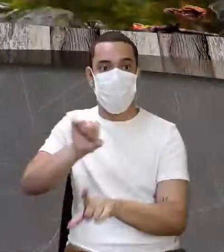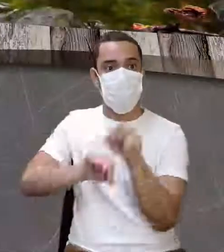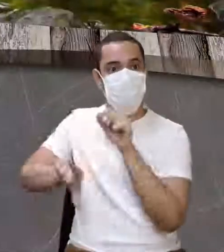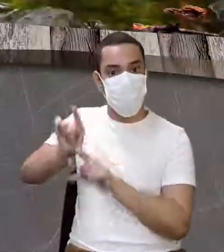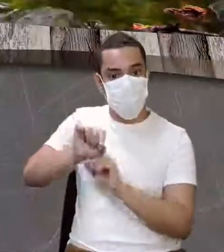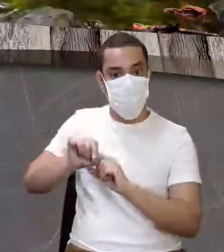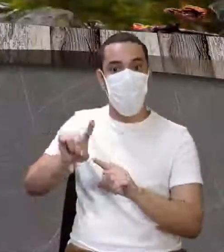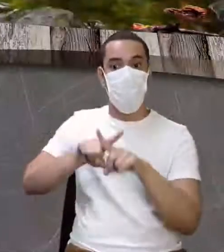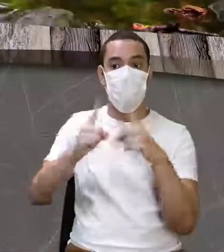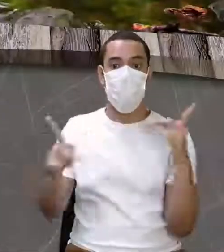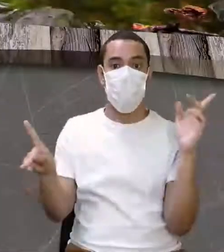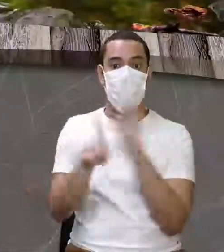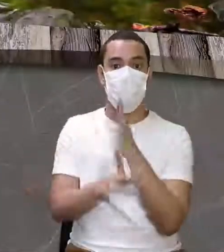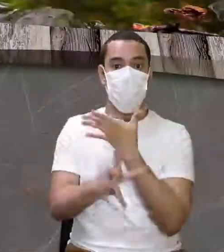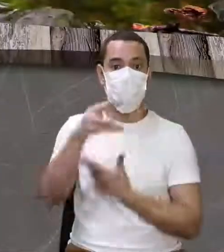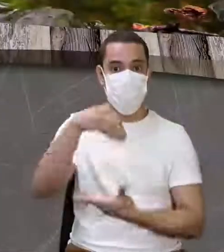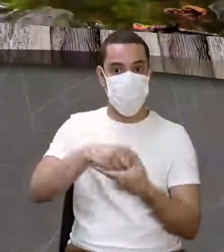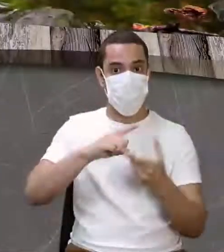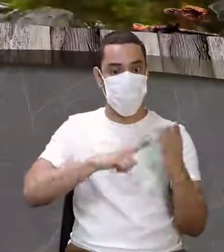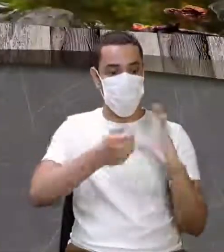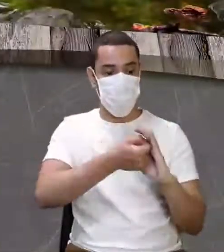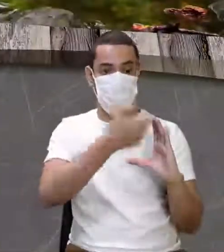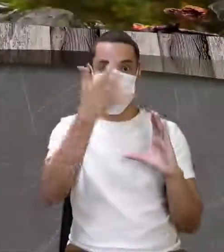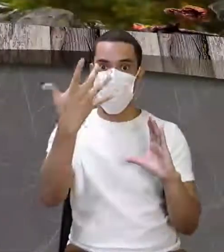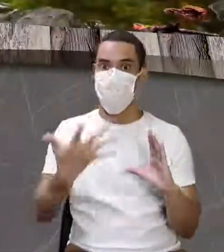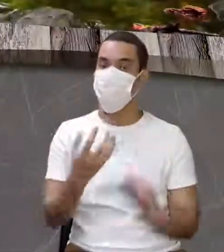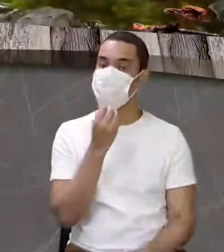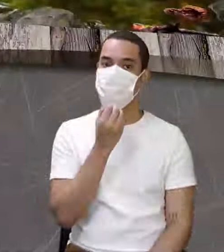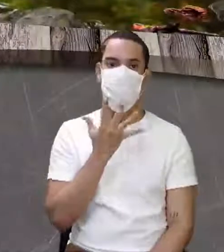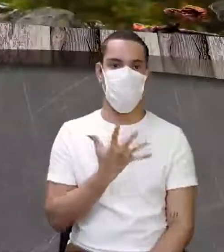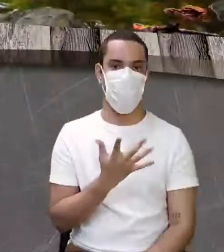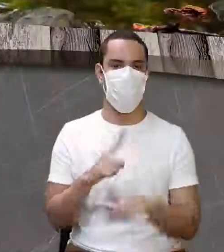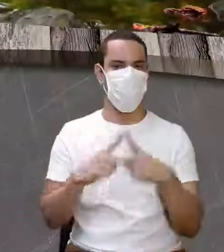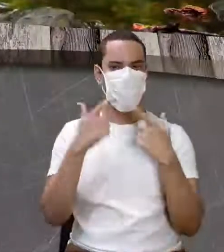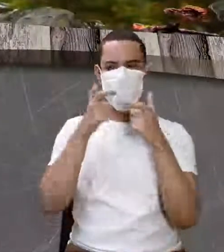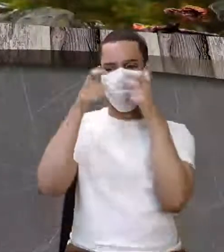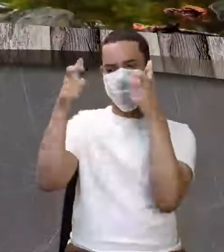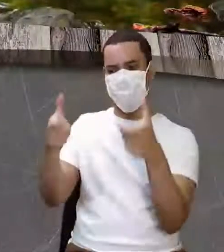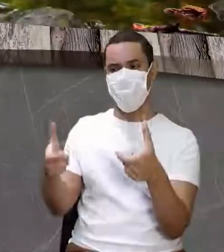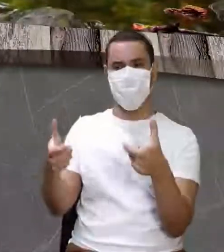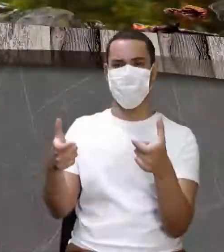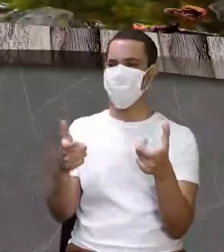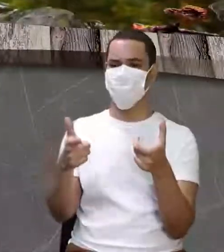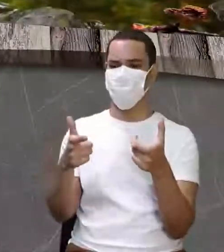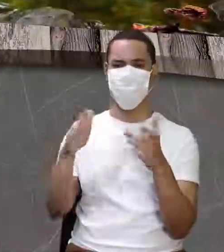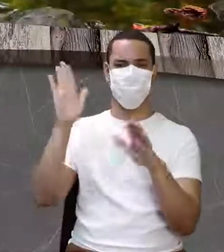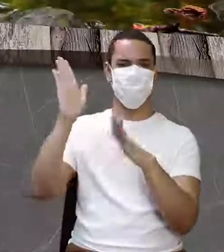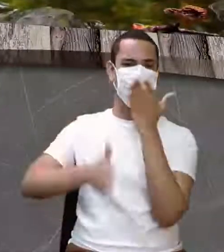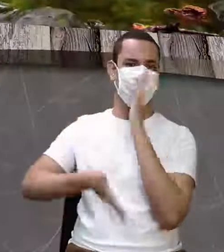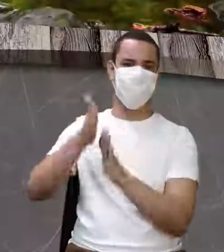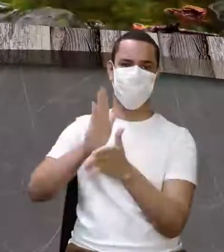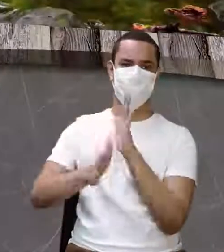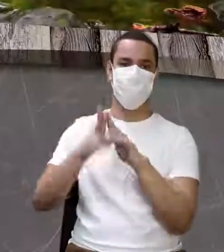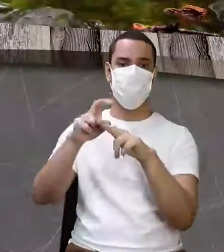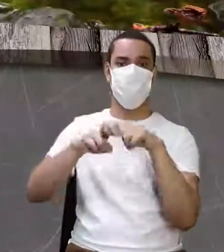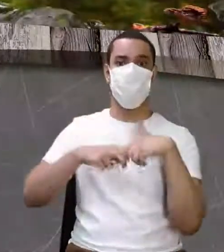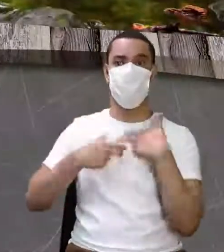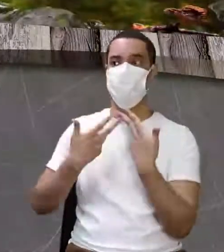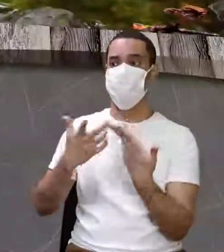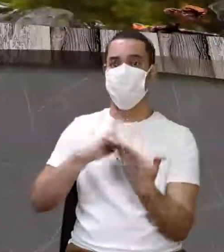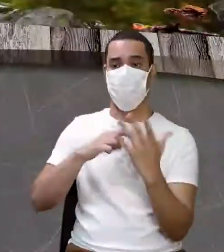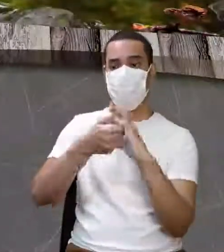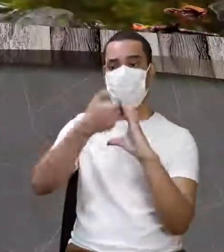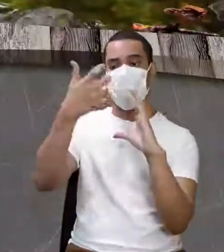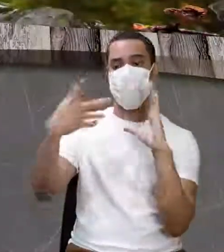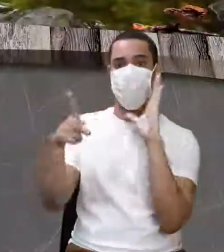seleção, nesse híbrido pode ter características muito favoráveis, mas o seu interesse não é o reprodutor. Então, é a manifestação de uma característica